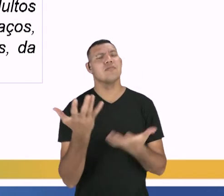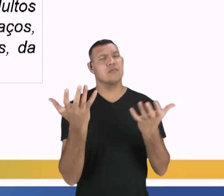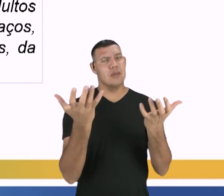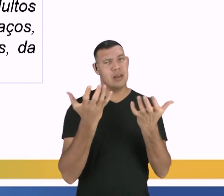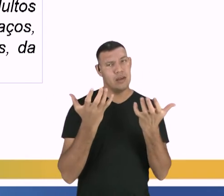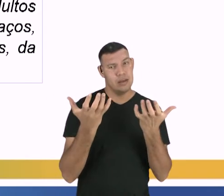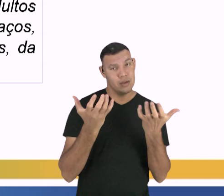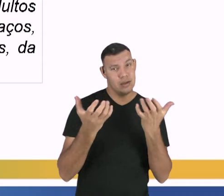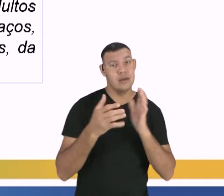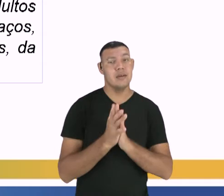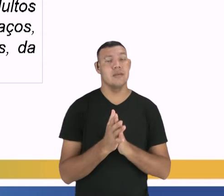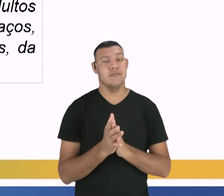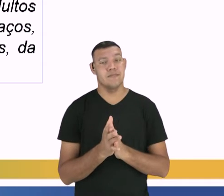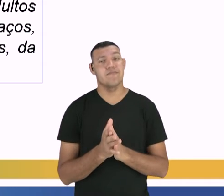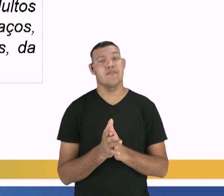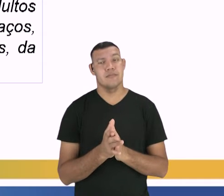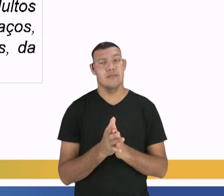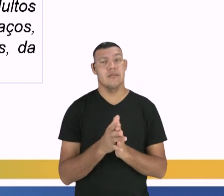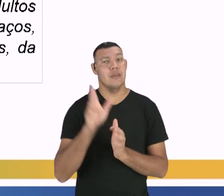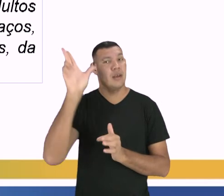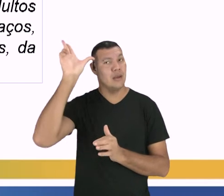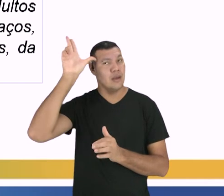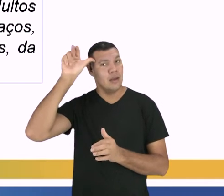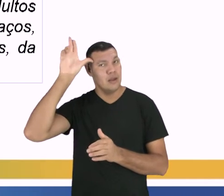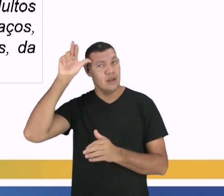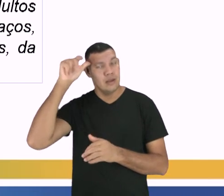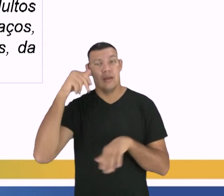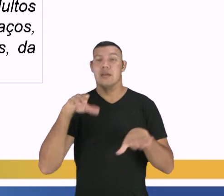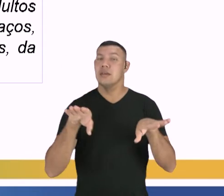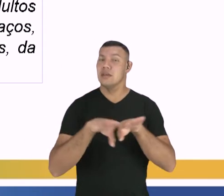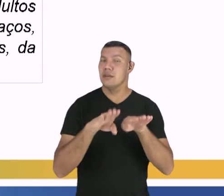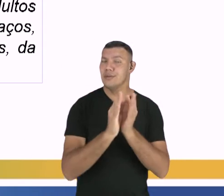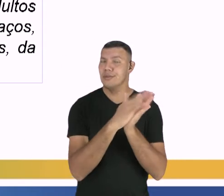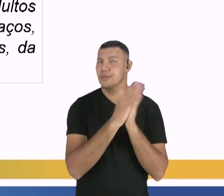adultos lamentavam, sofriam pelos cavalinhos e